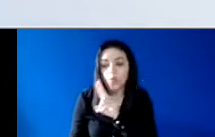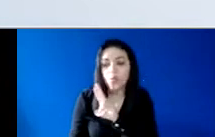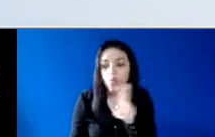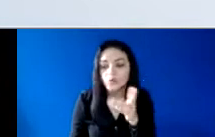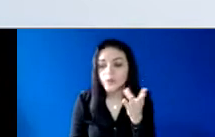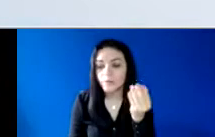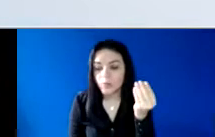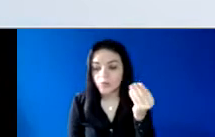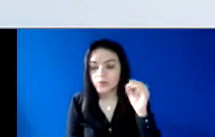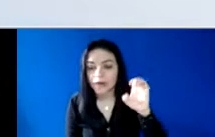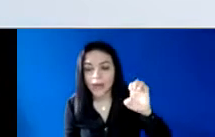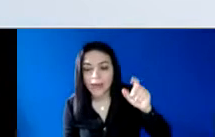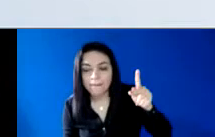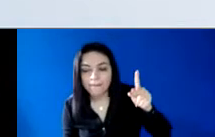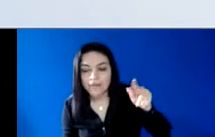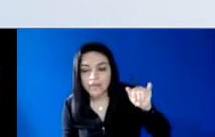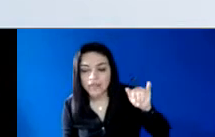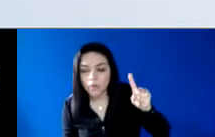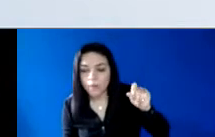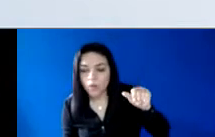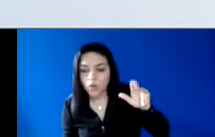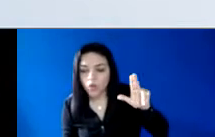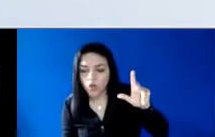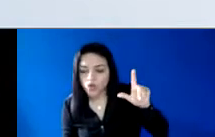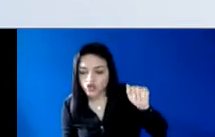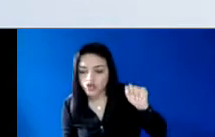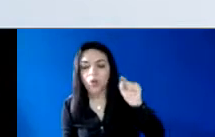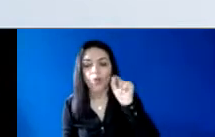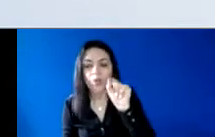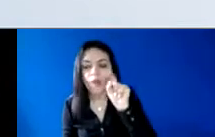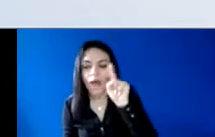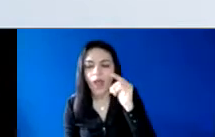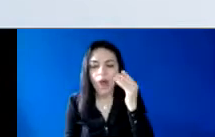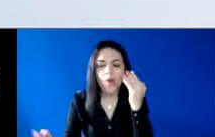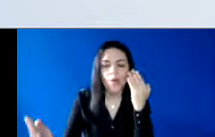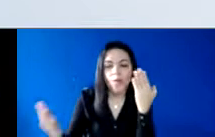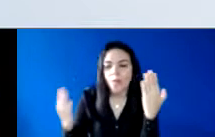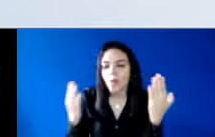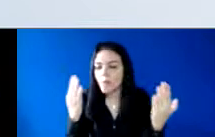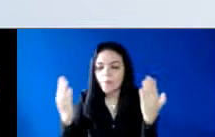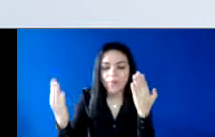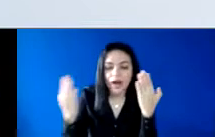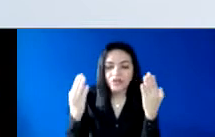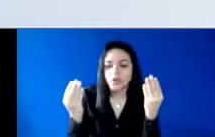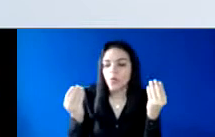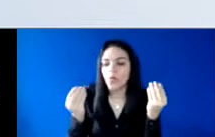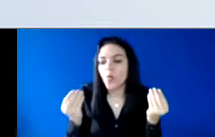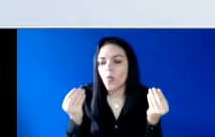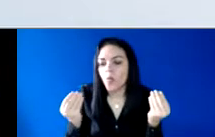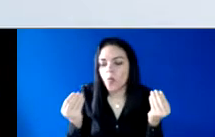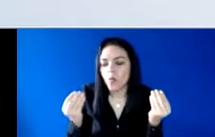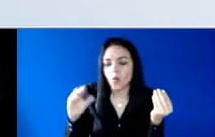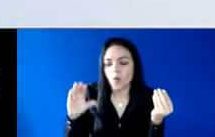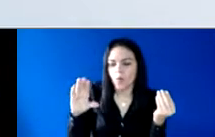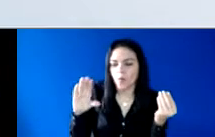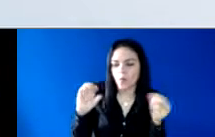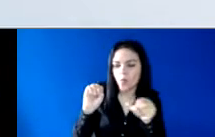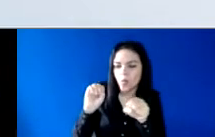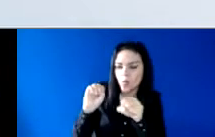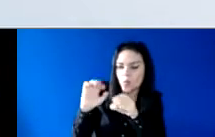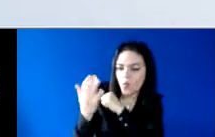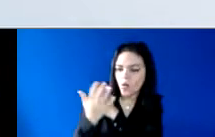que é a comparação. Para a gente saber como está o coronavírus, né,